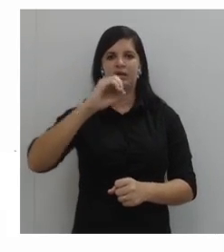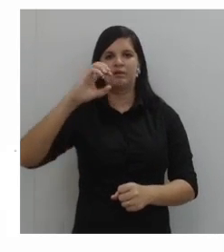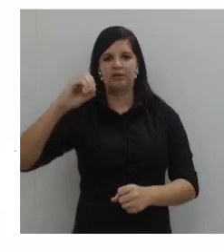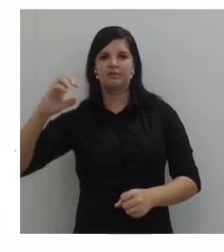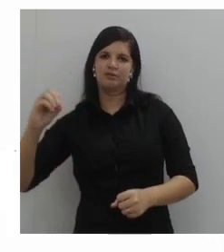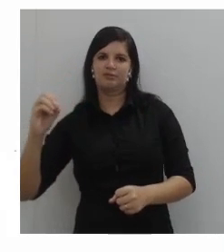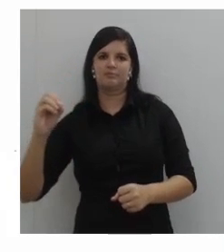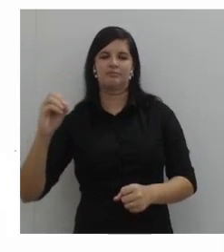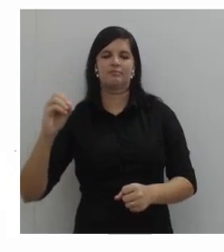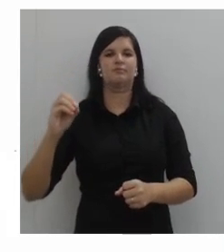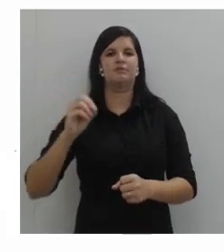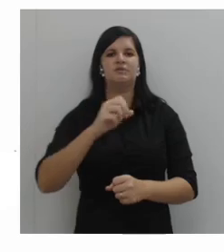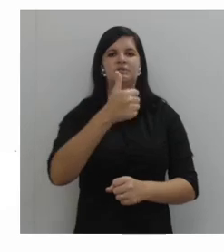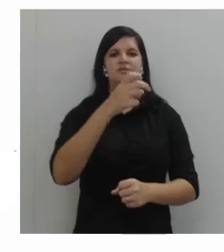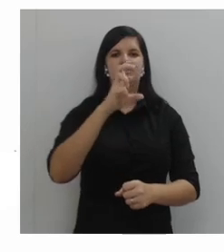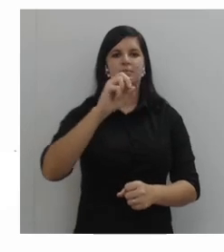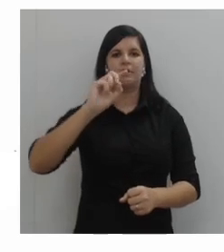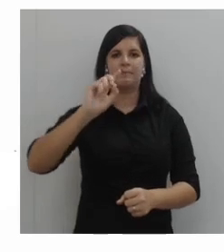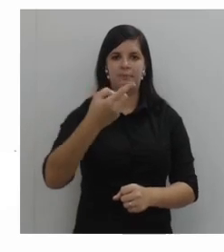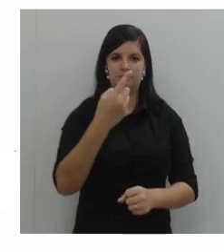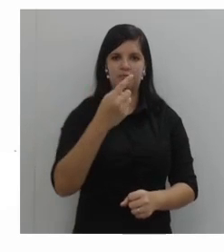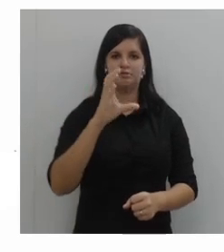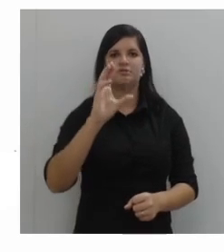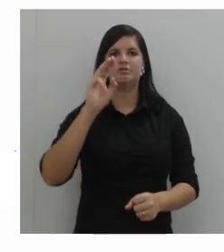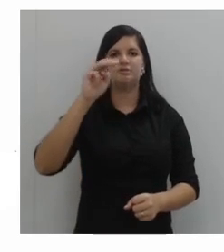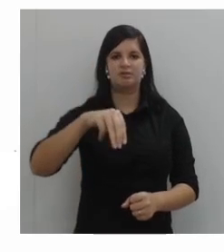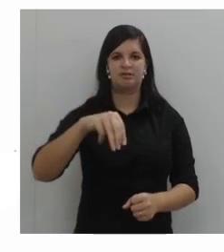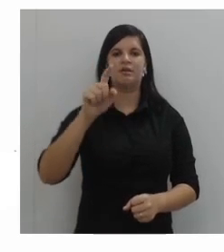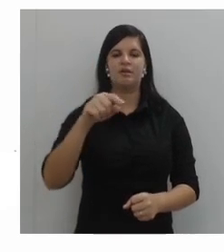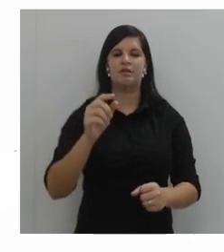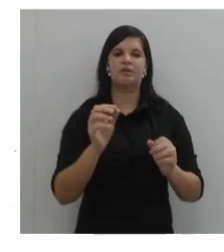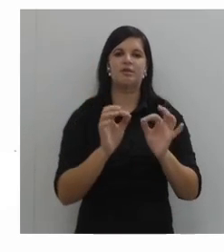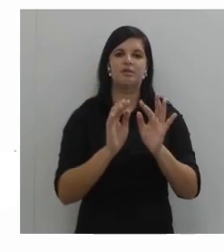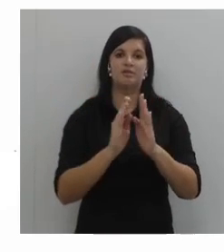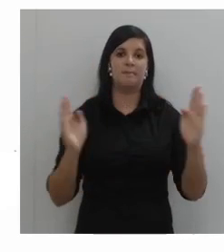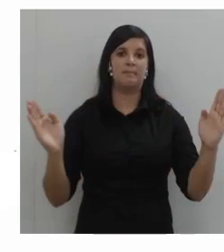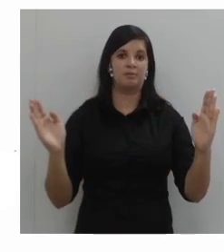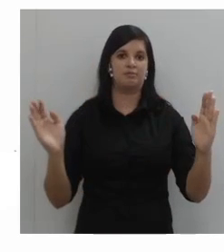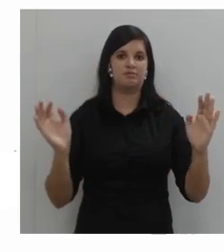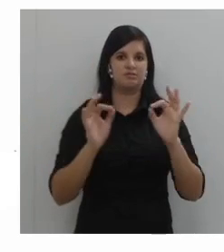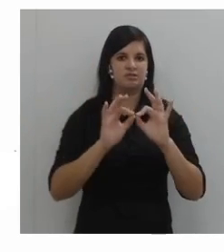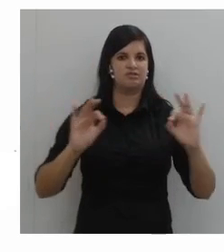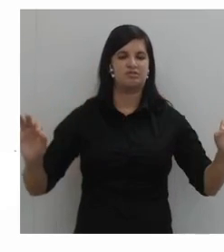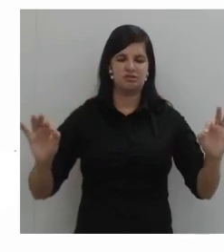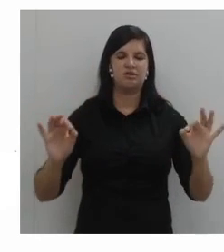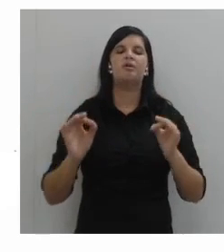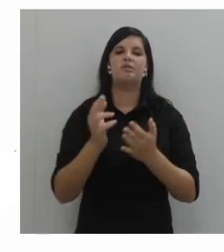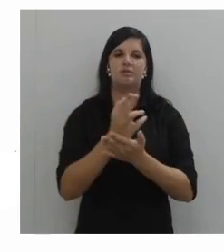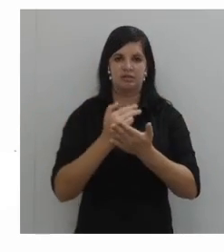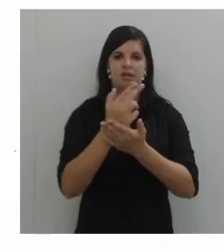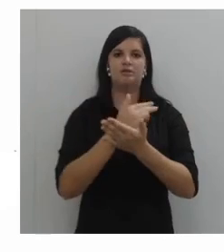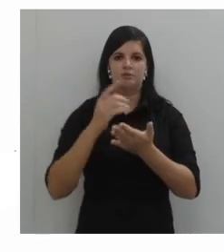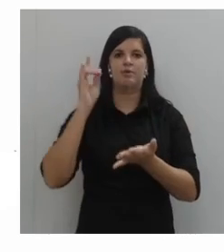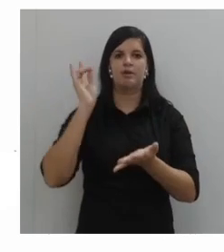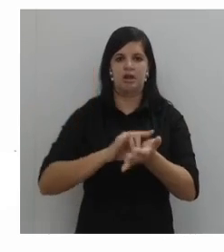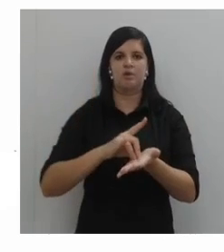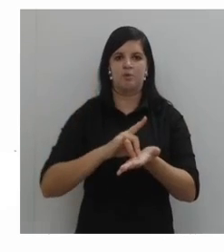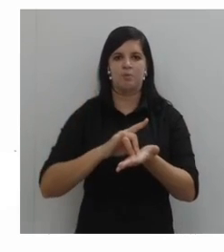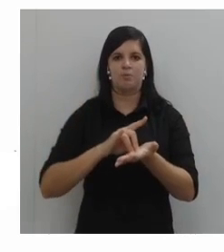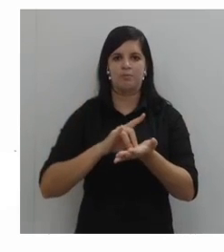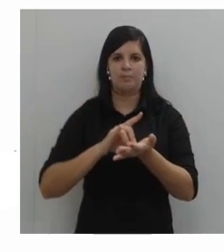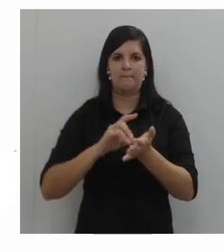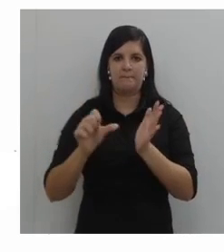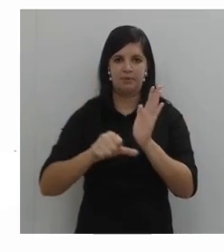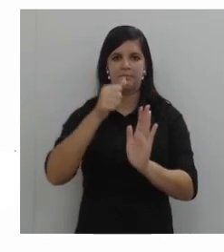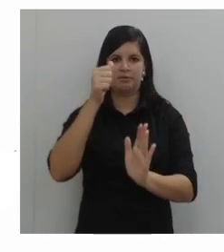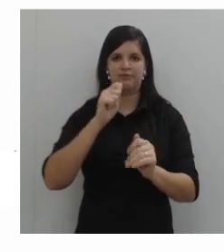Então 150 mil centímetros é o tamanho real do desenho, né, que foi retirado, que foi feito na